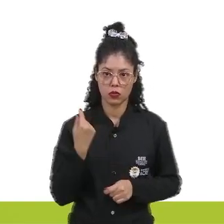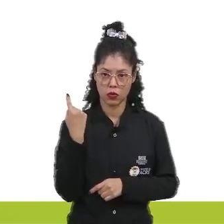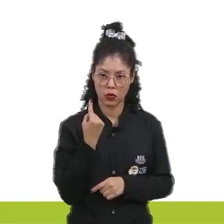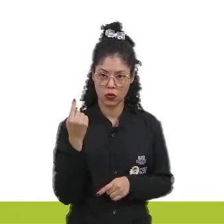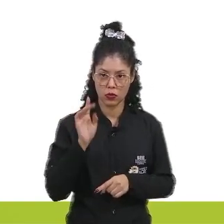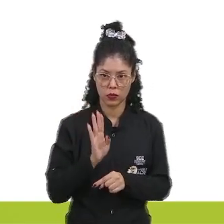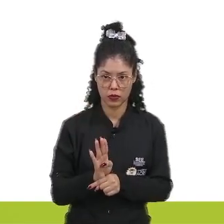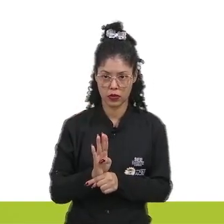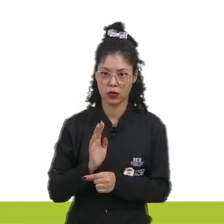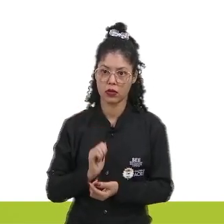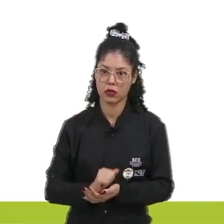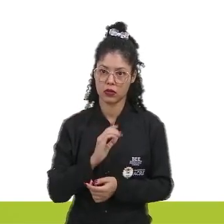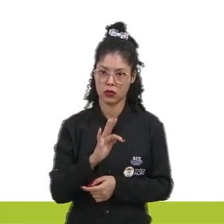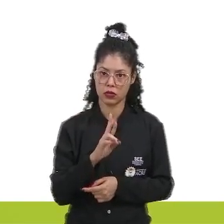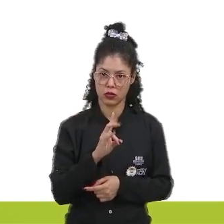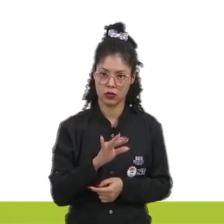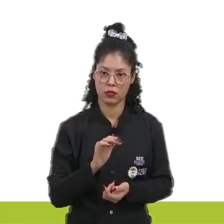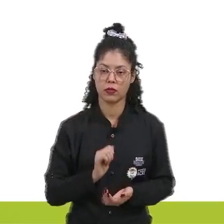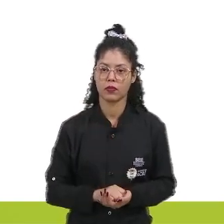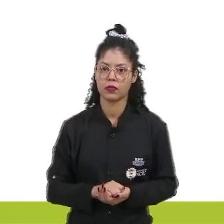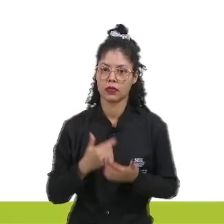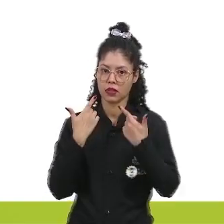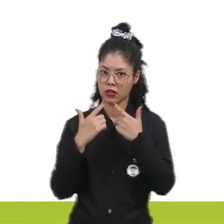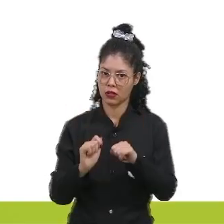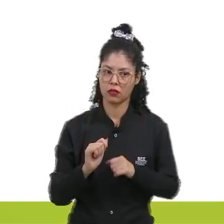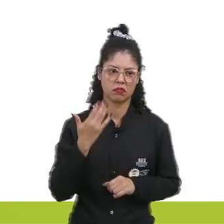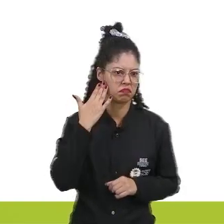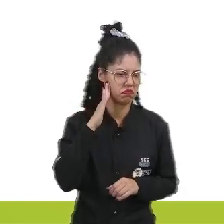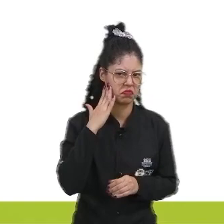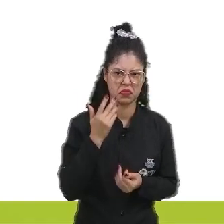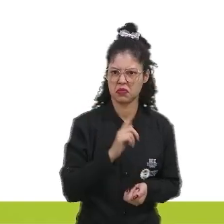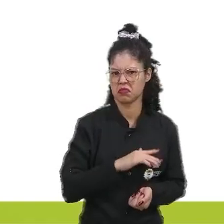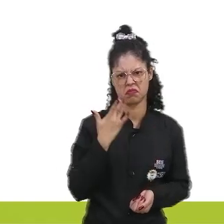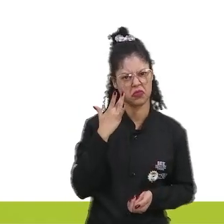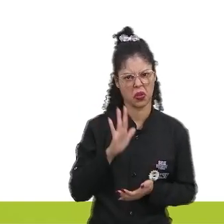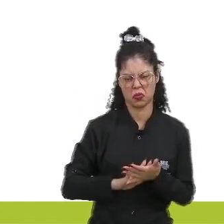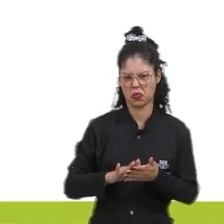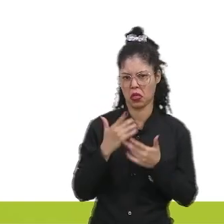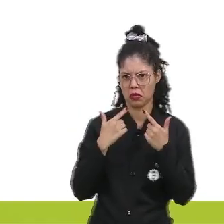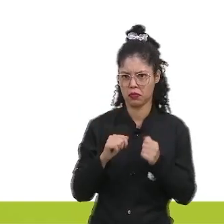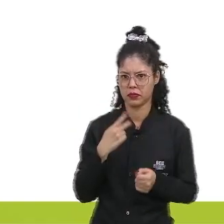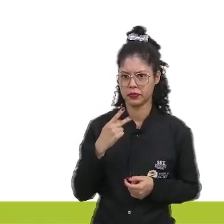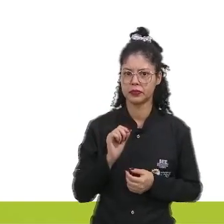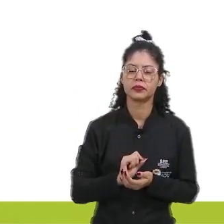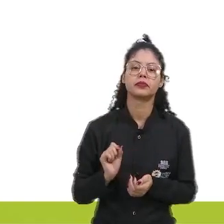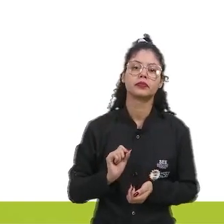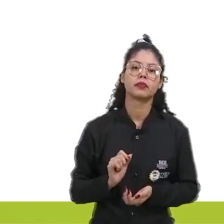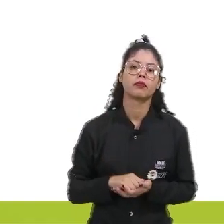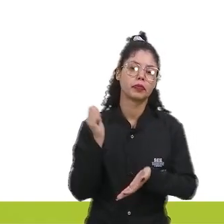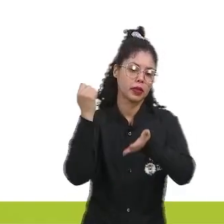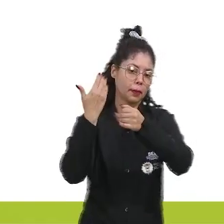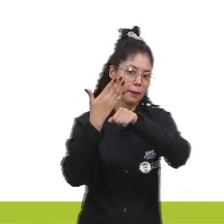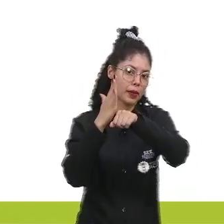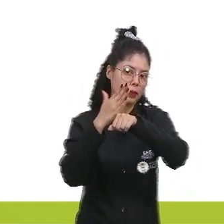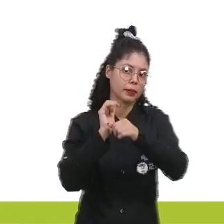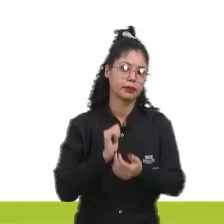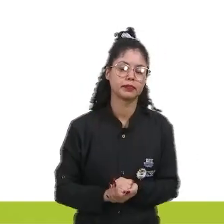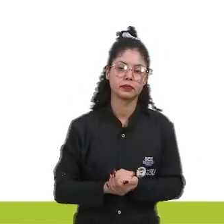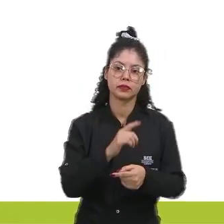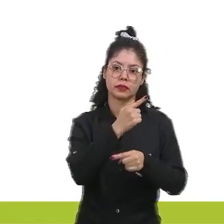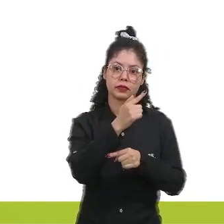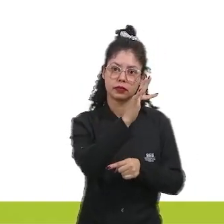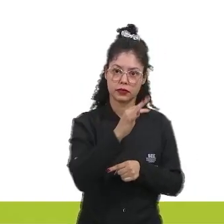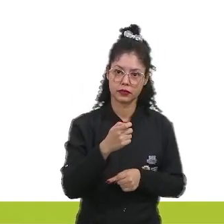no conjunto B, que é o contradomínio. Professor, essa linguagem matemática aí, professor, não fica legal, né? Vamos verificar como é que fica isso na prática. Dado um f de x